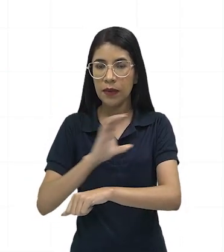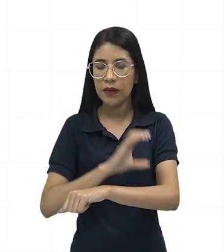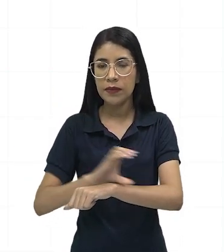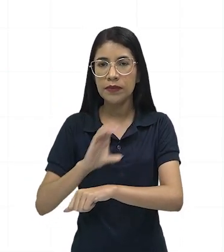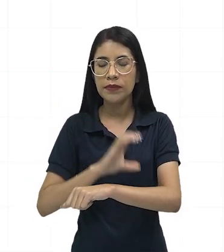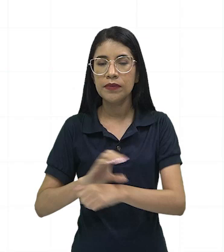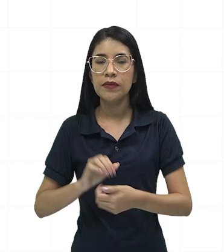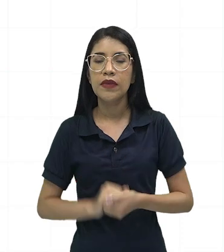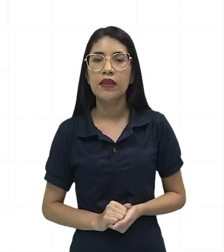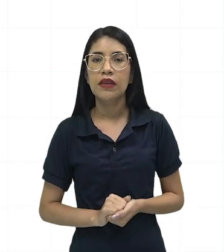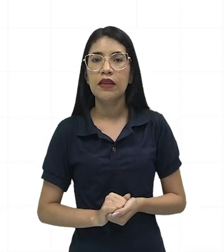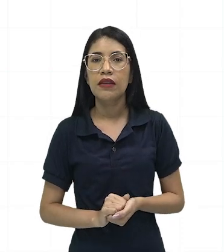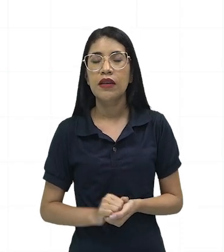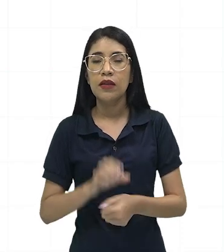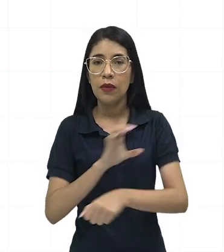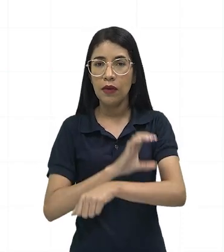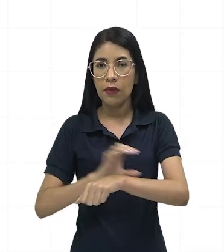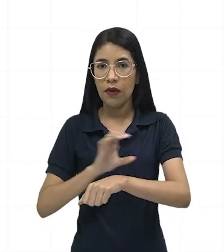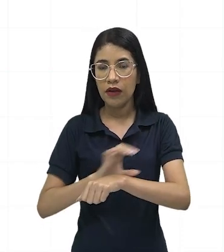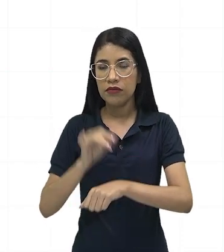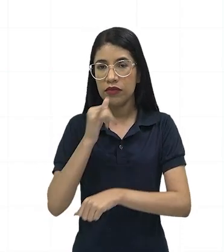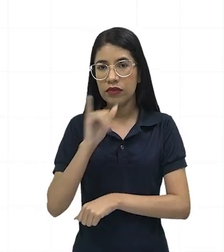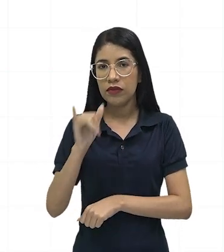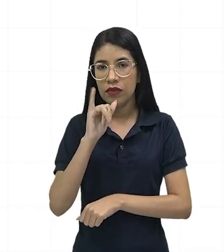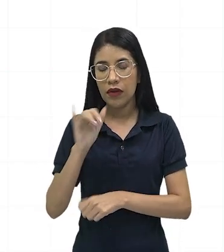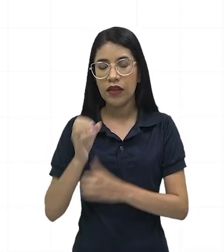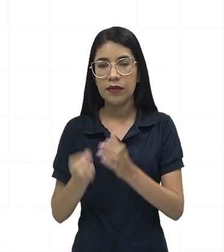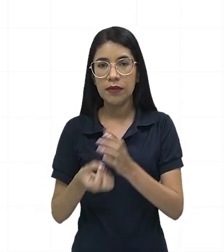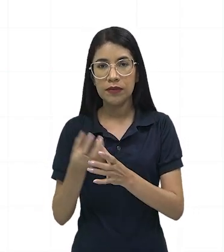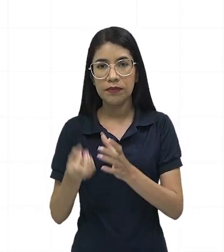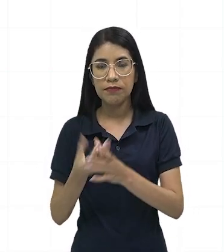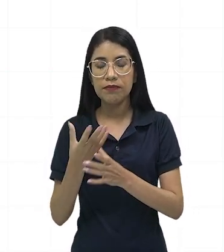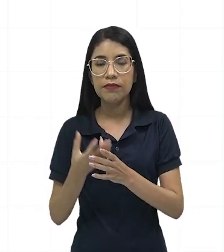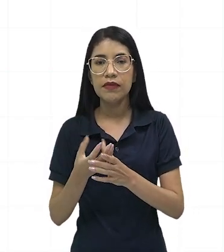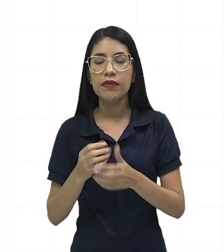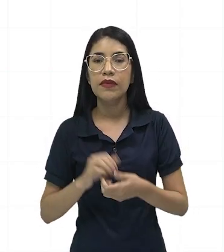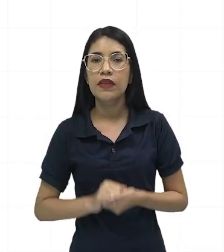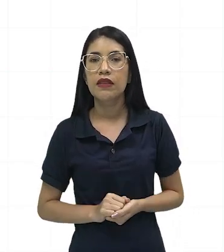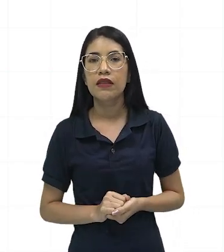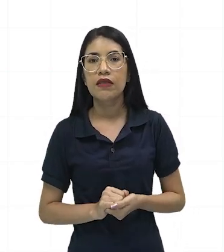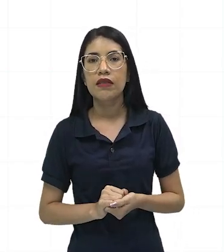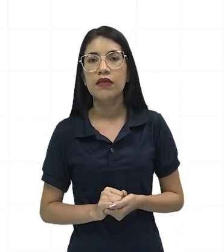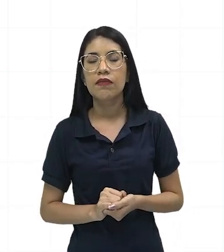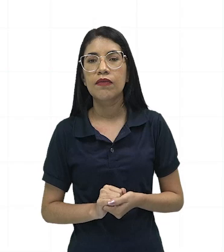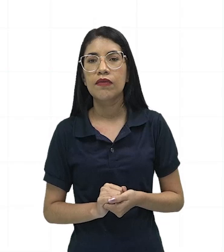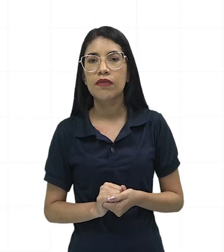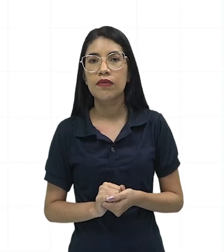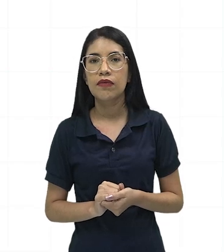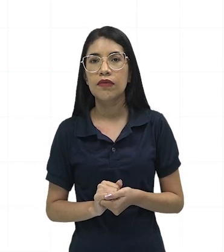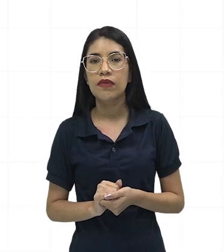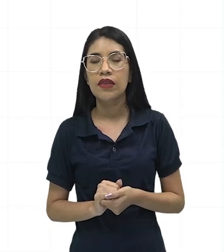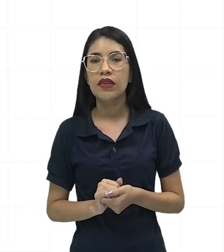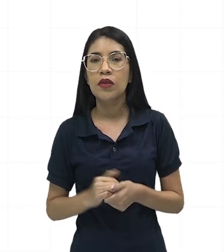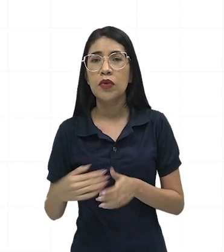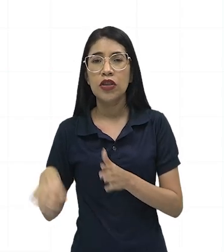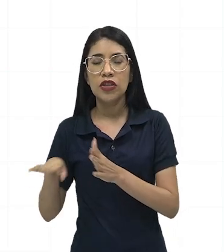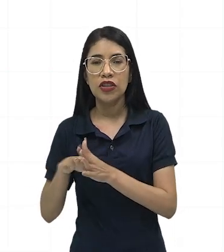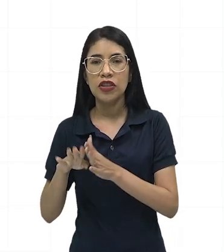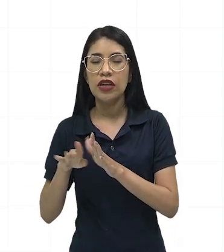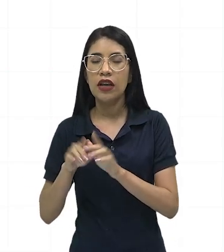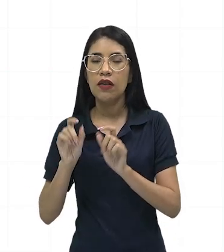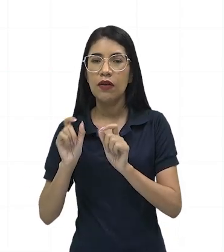momento em que essa corrente elétrica ela é gerada, ela vai ser enviada para as redes